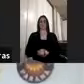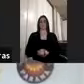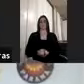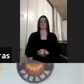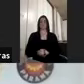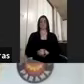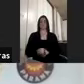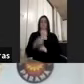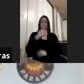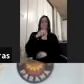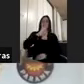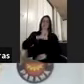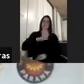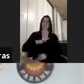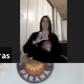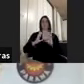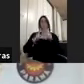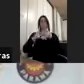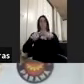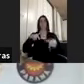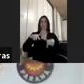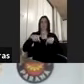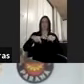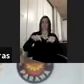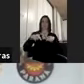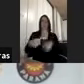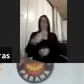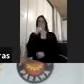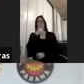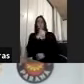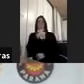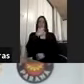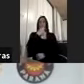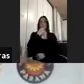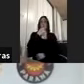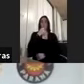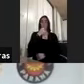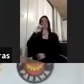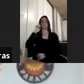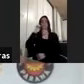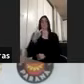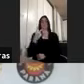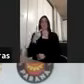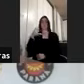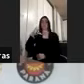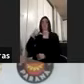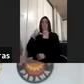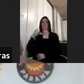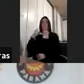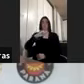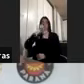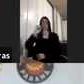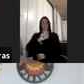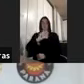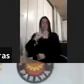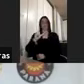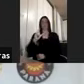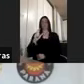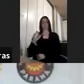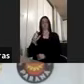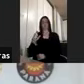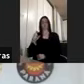Boa tarde, trabalhadoras, trabalhadores. 29 de julho, terça-feira, frio